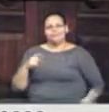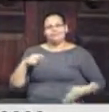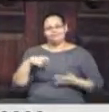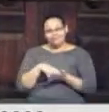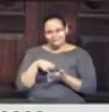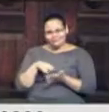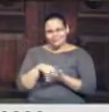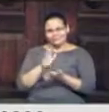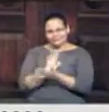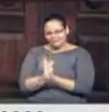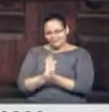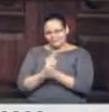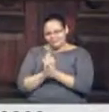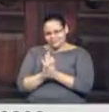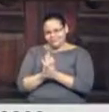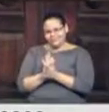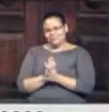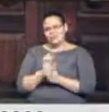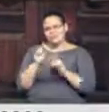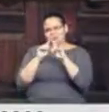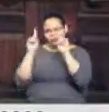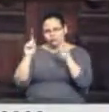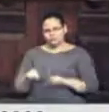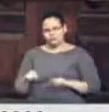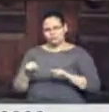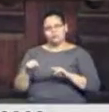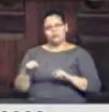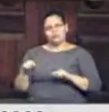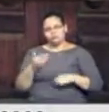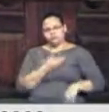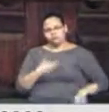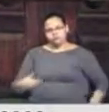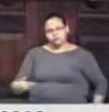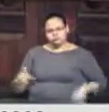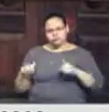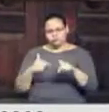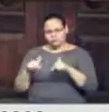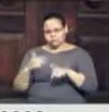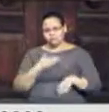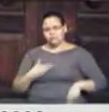penalizar mais ainda os funcionários públicos, um único poder do Poder